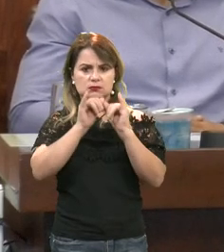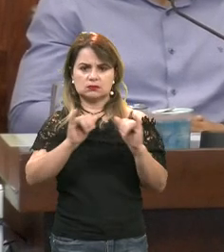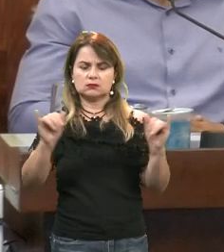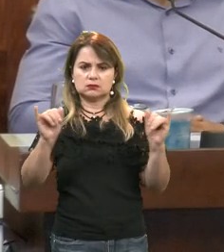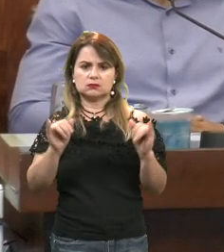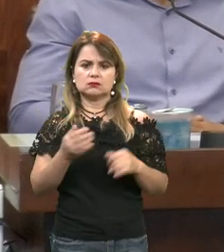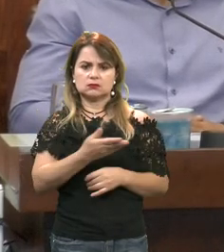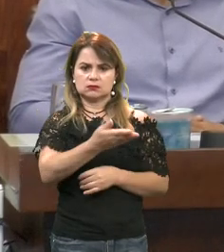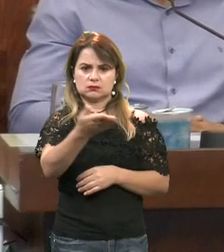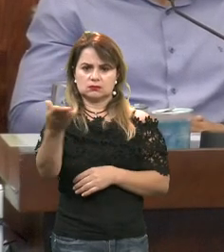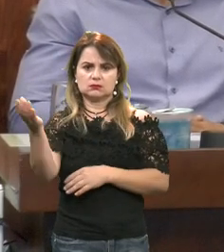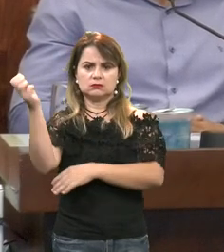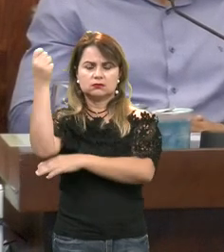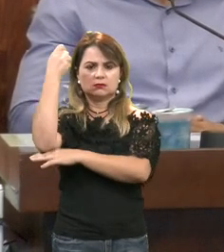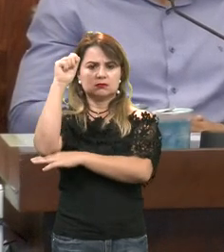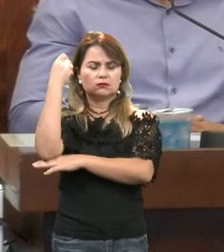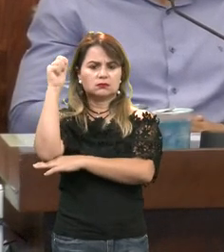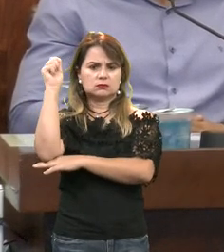Malele